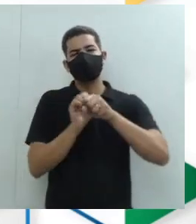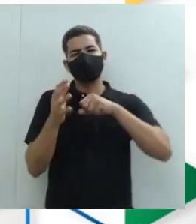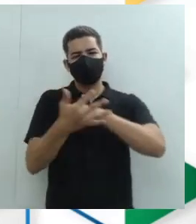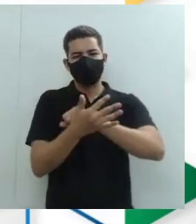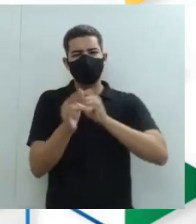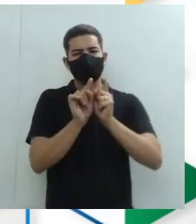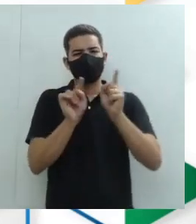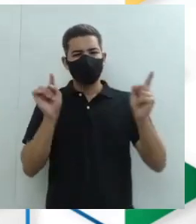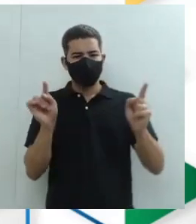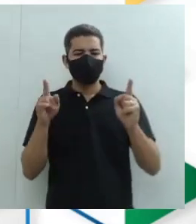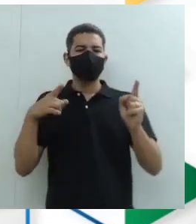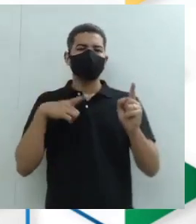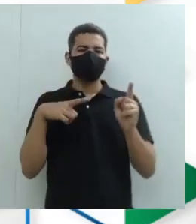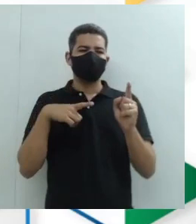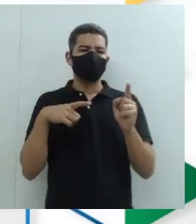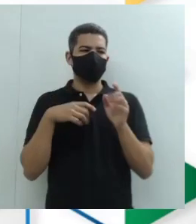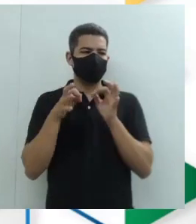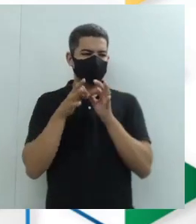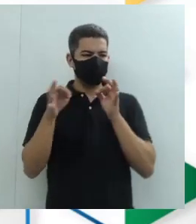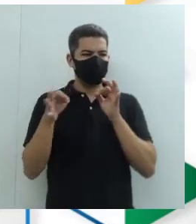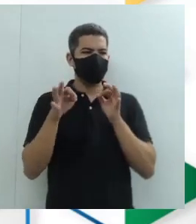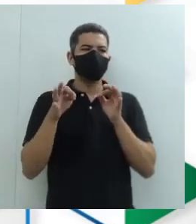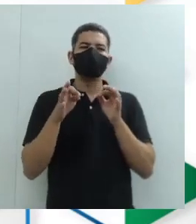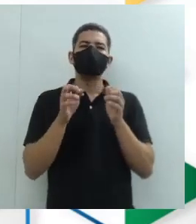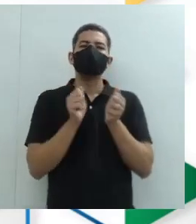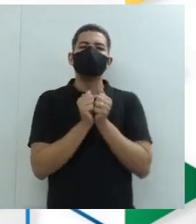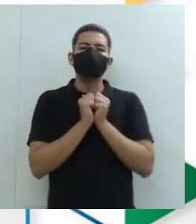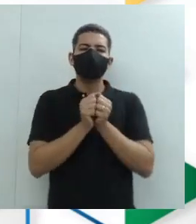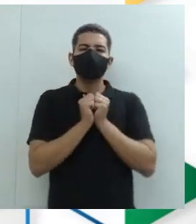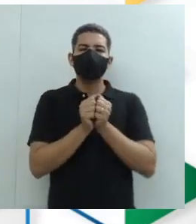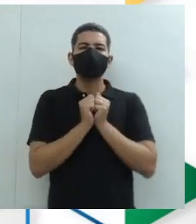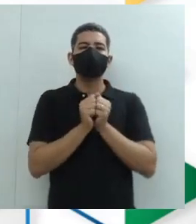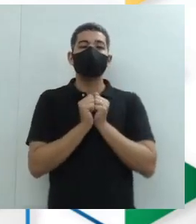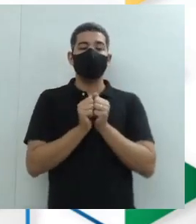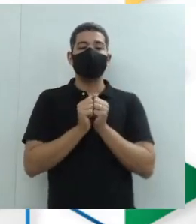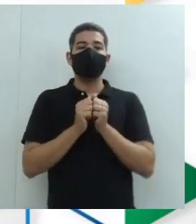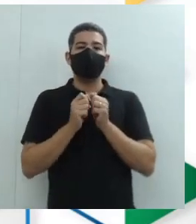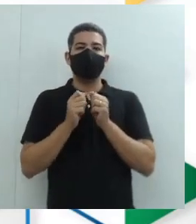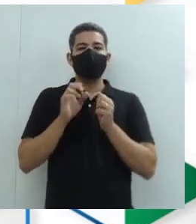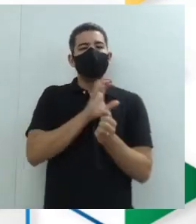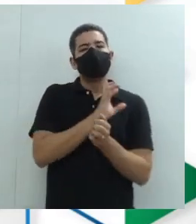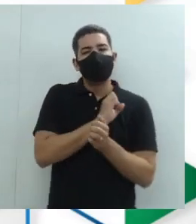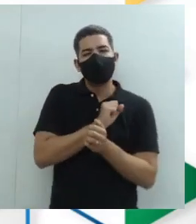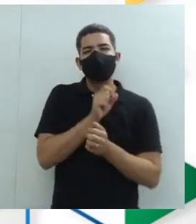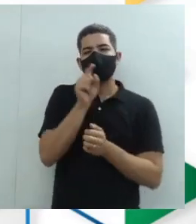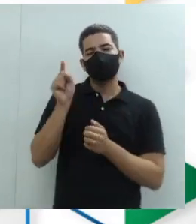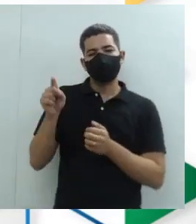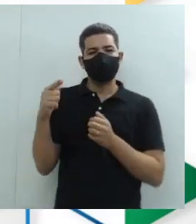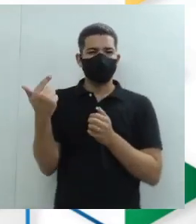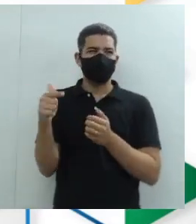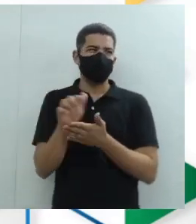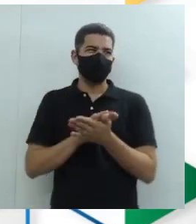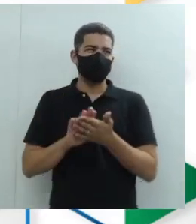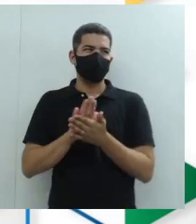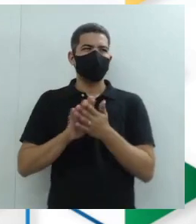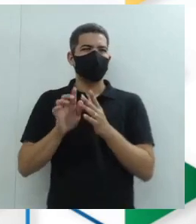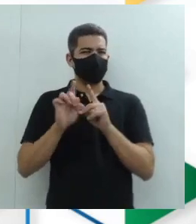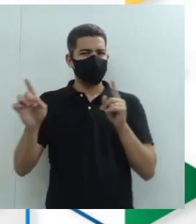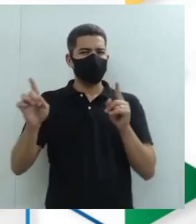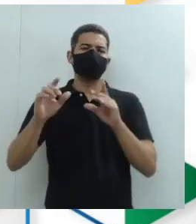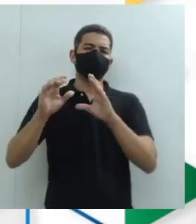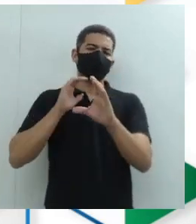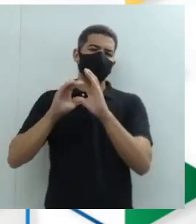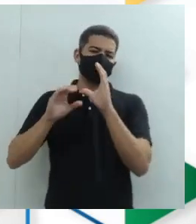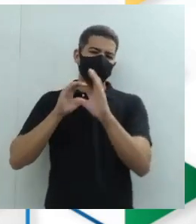não pode estar sempre próximo às pessoas que a gente gosta, que a gente ama. Mas a gente precisa se comunicar,